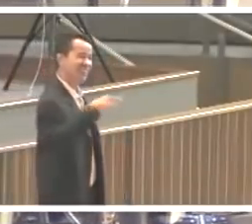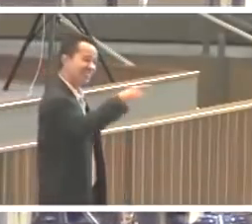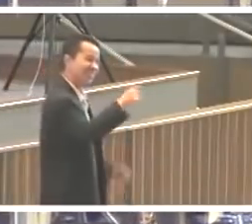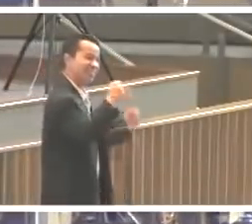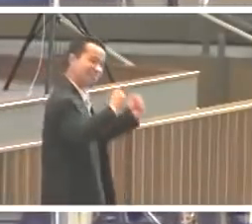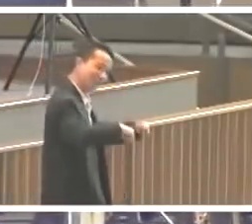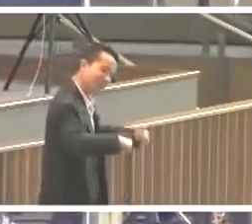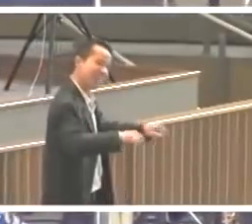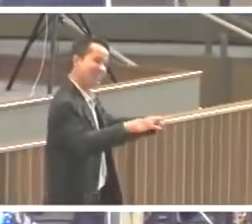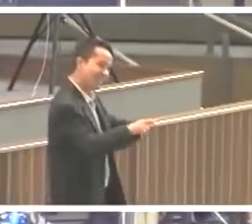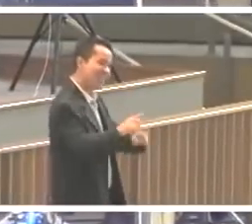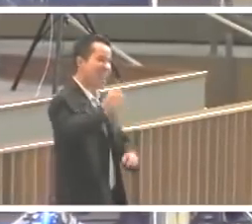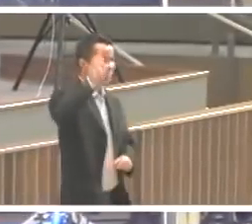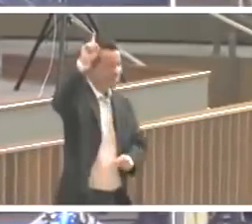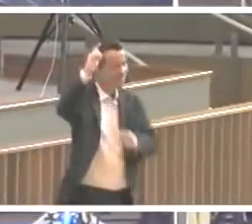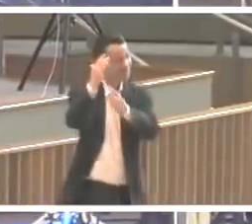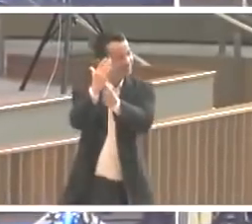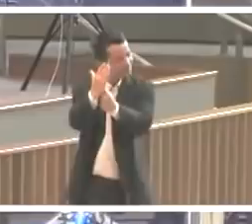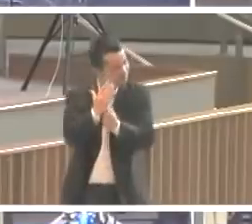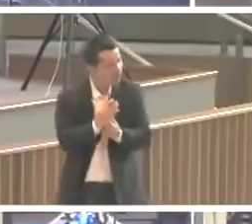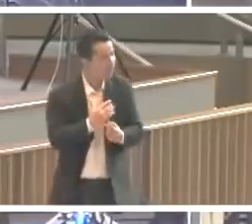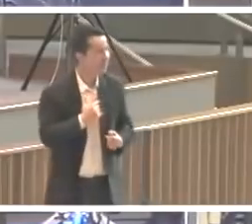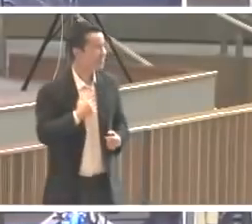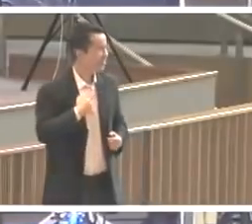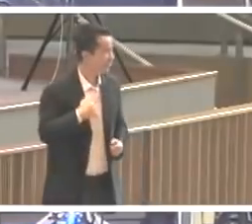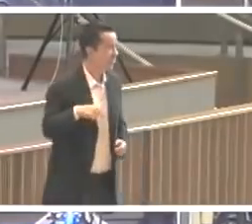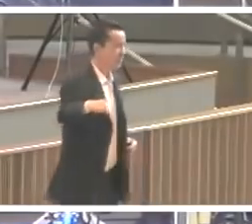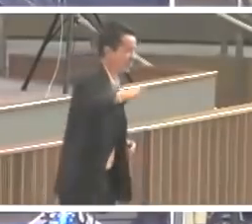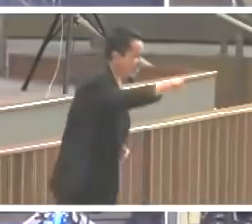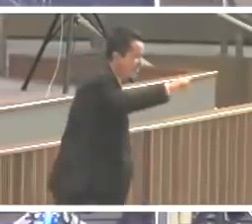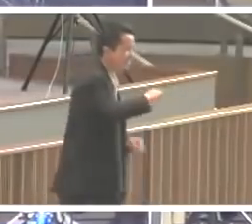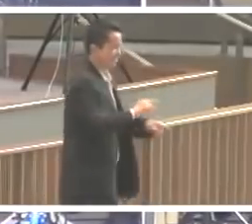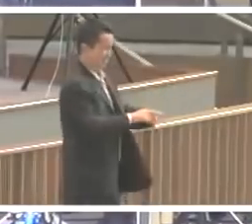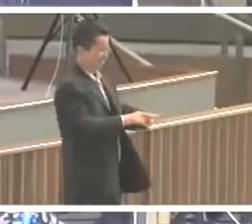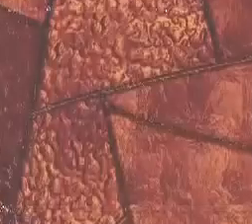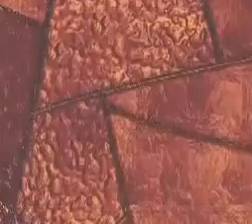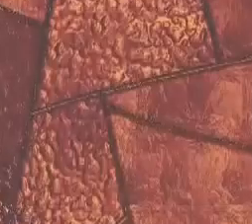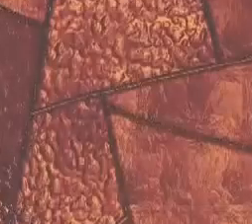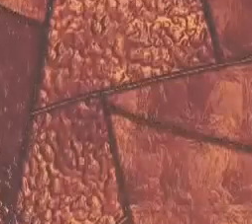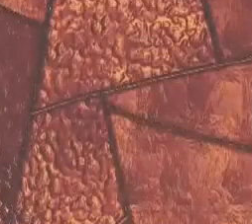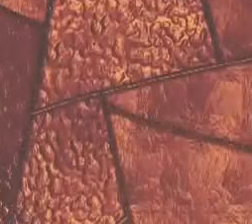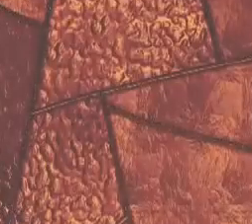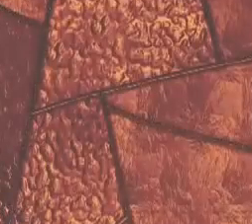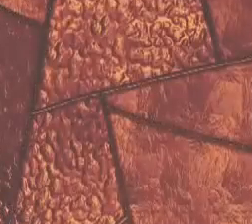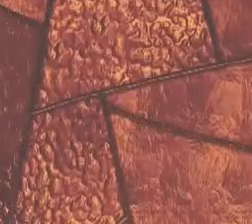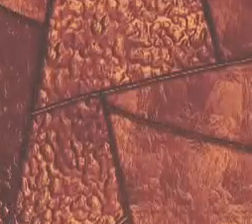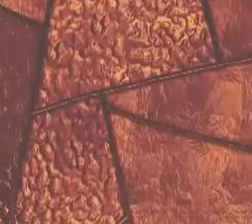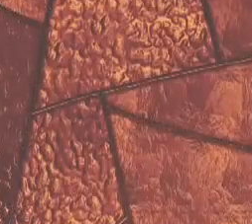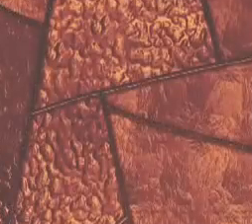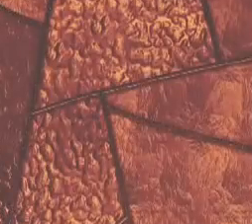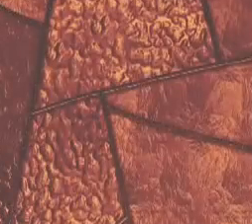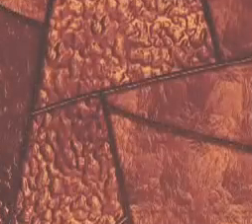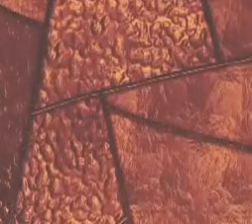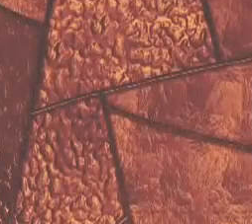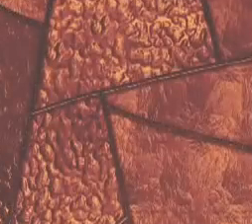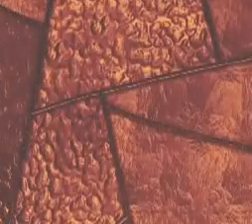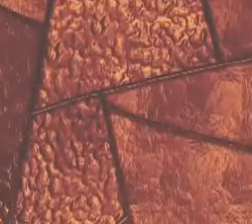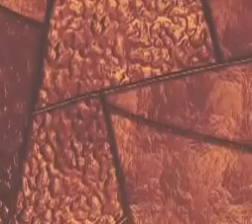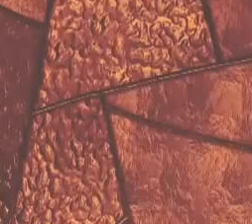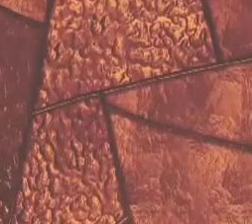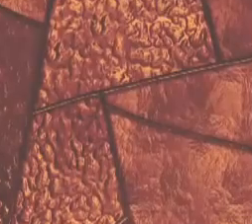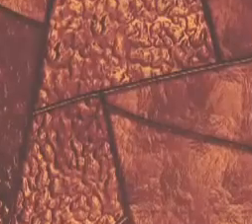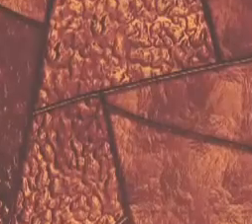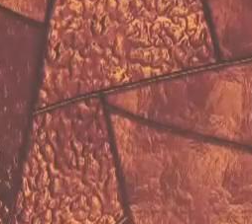isso a Bíblia vai dizer, lá em Marcos 13:33, olhai, vigiai, porque não sabeis